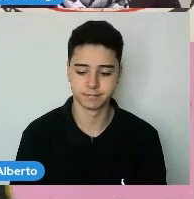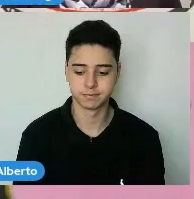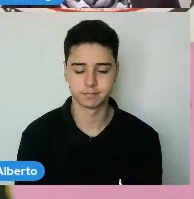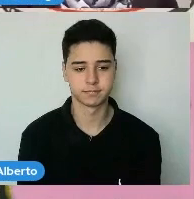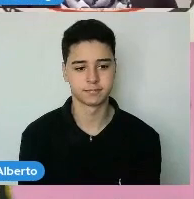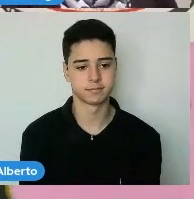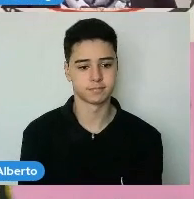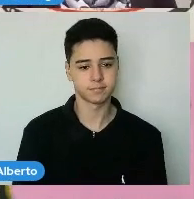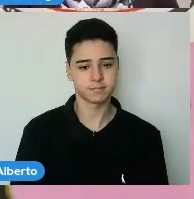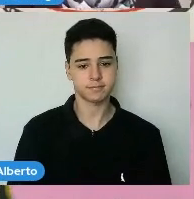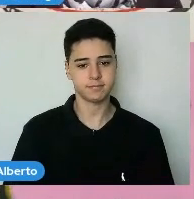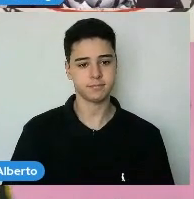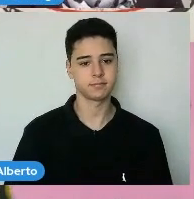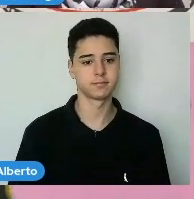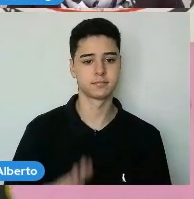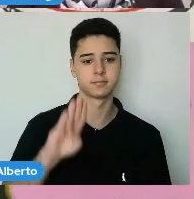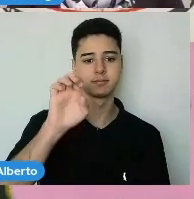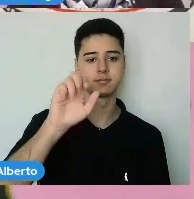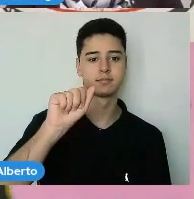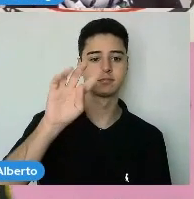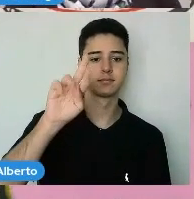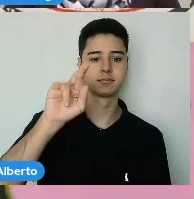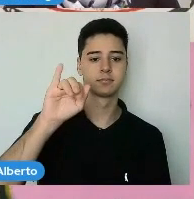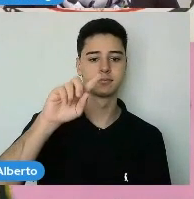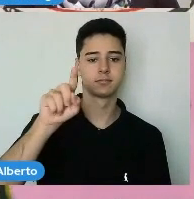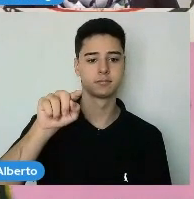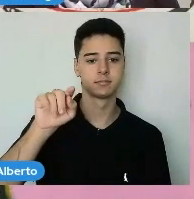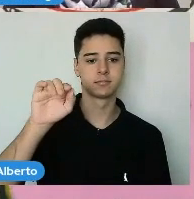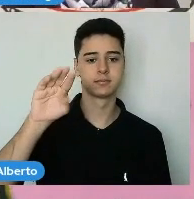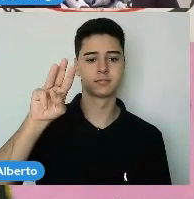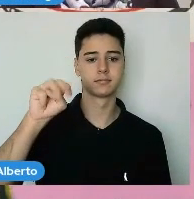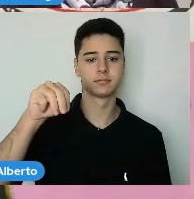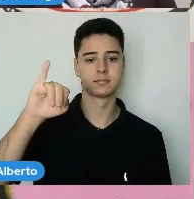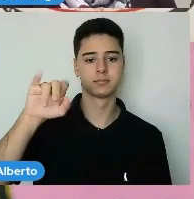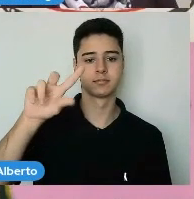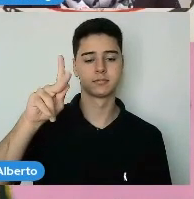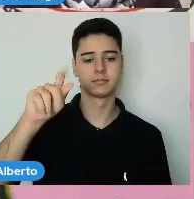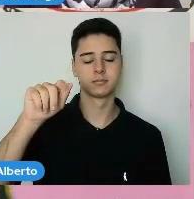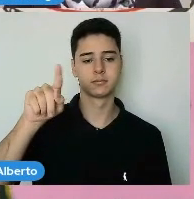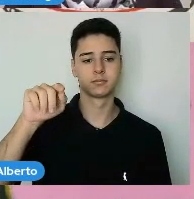Aí a gente tem a Beatriz Milhazes para falar, né?